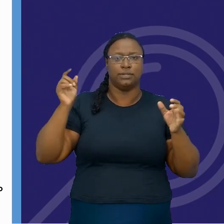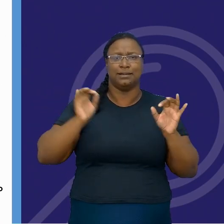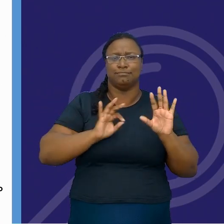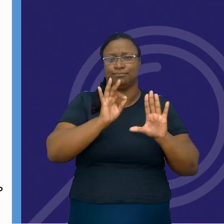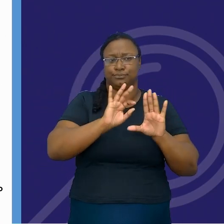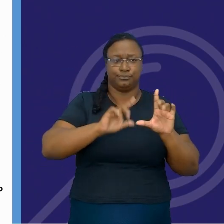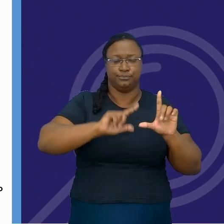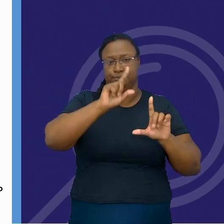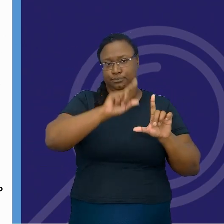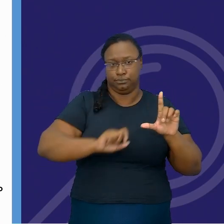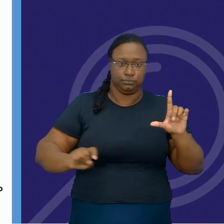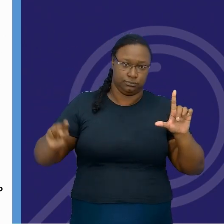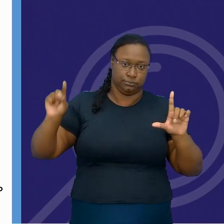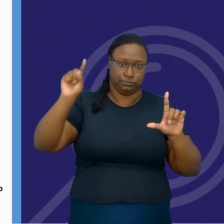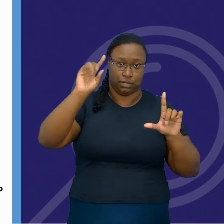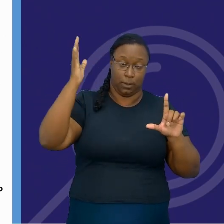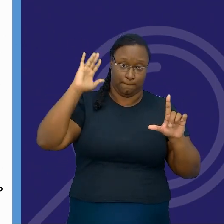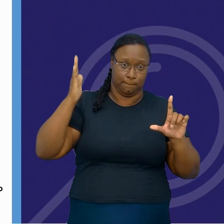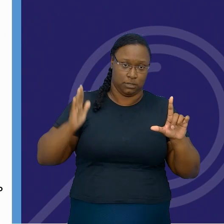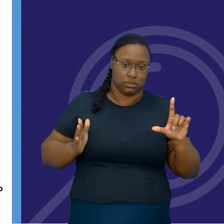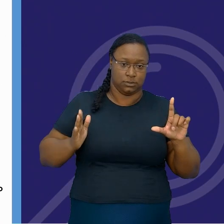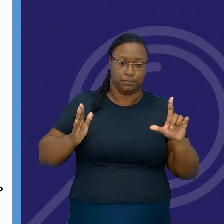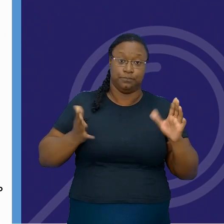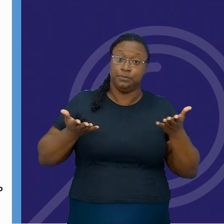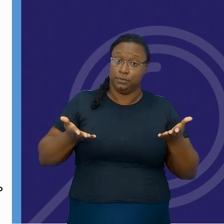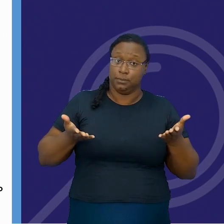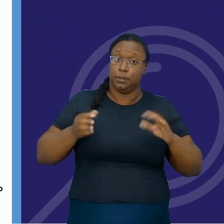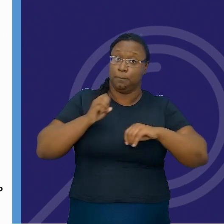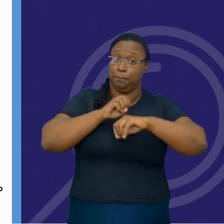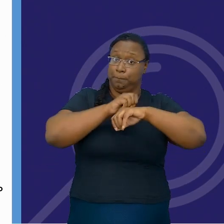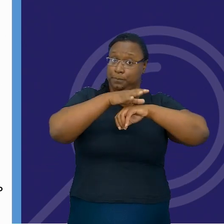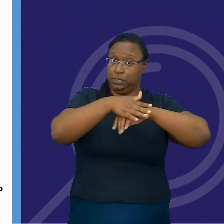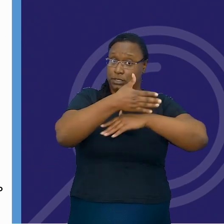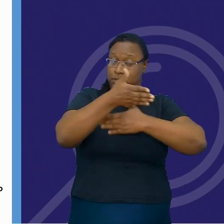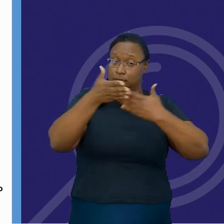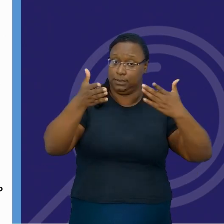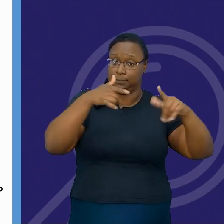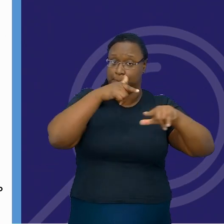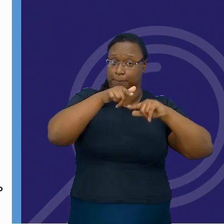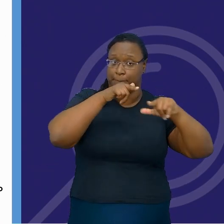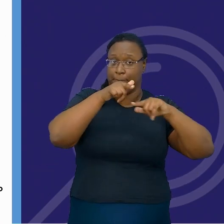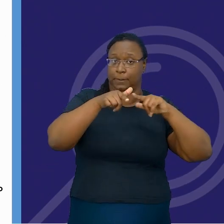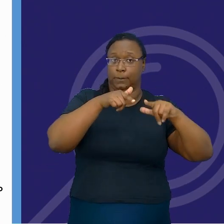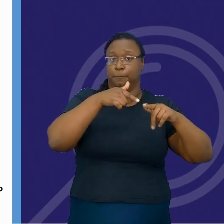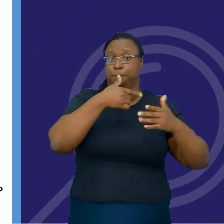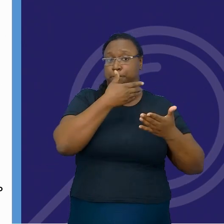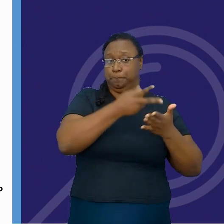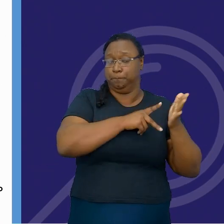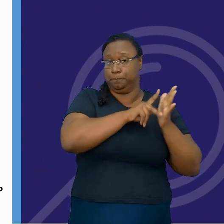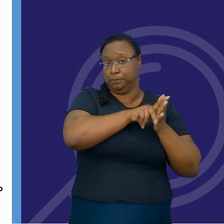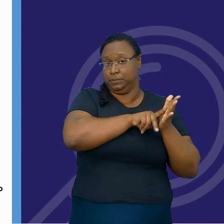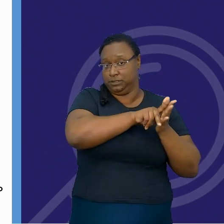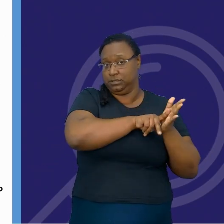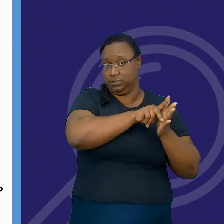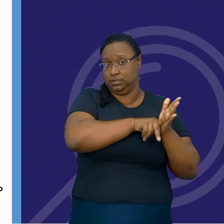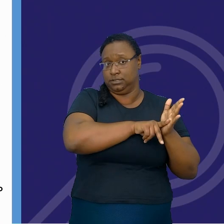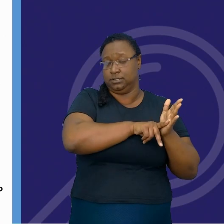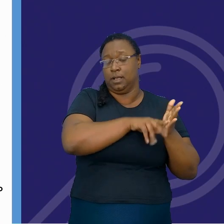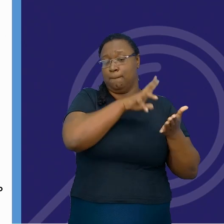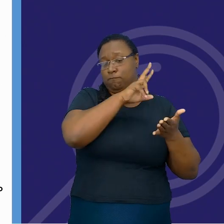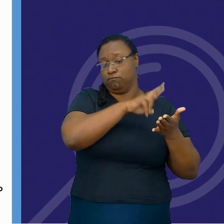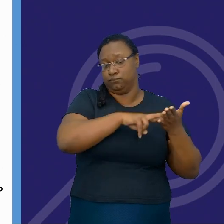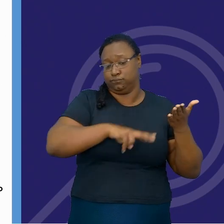no Brasil. E uma sugestão de um trabalho de pesquisa, né, com apresentação de